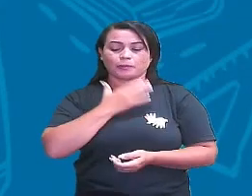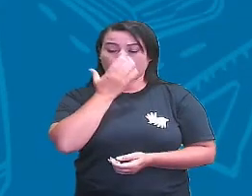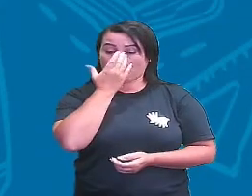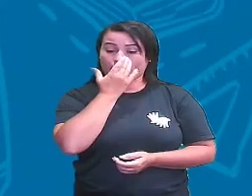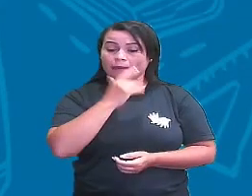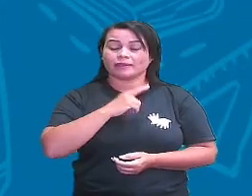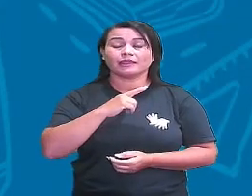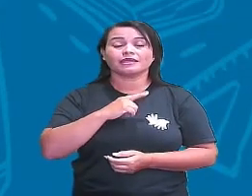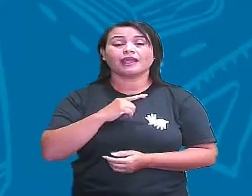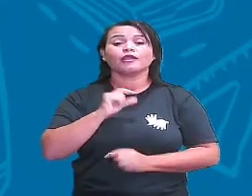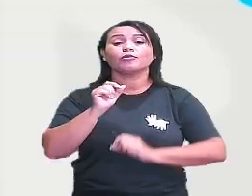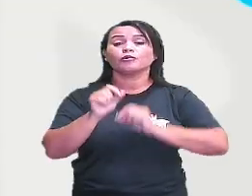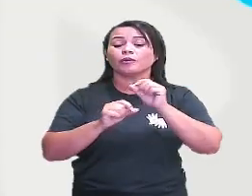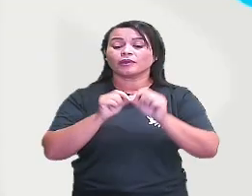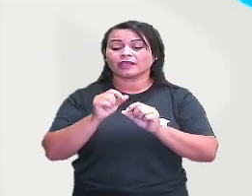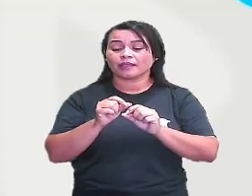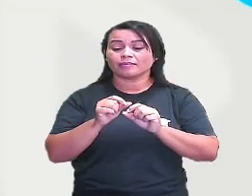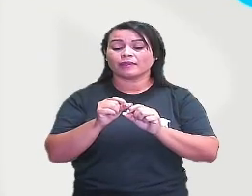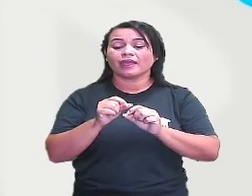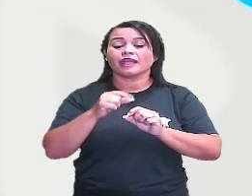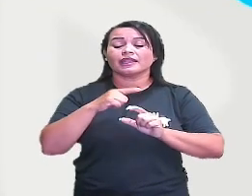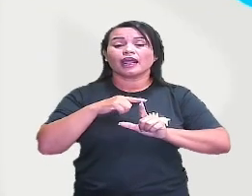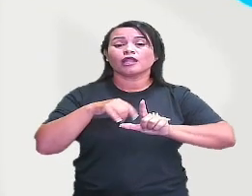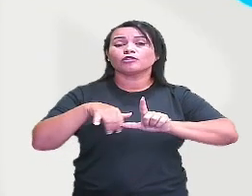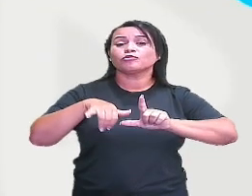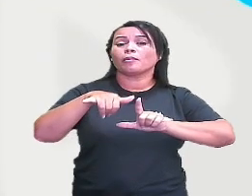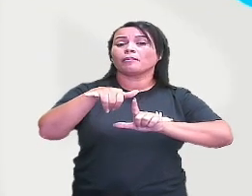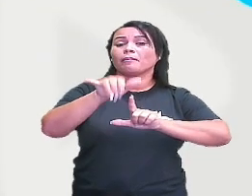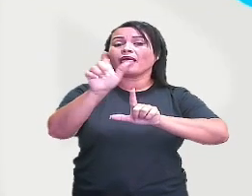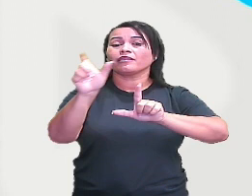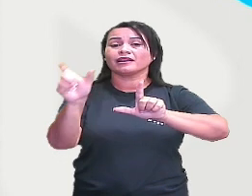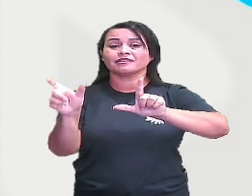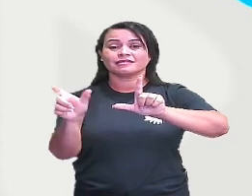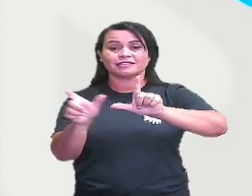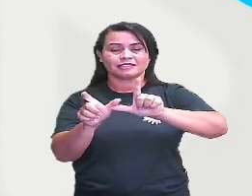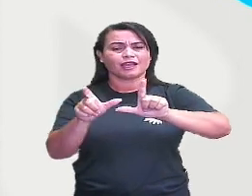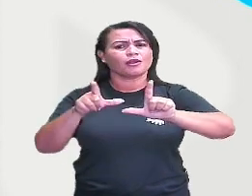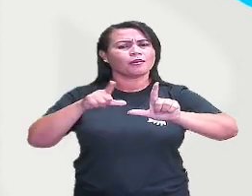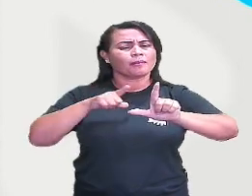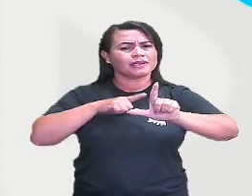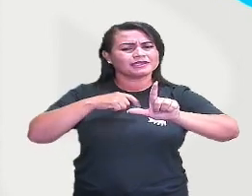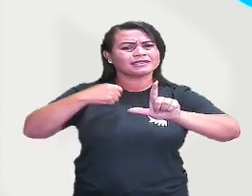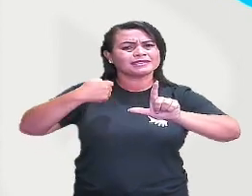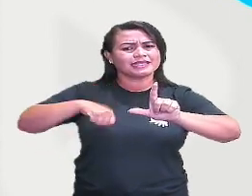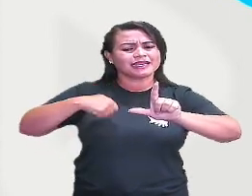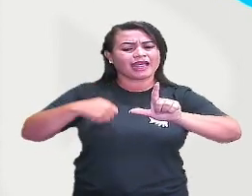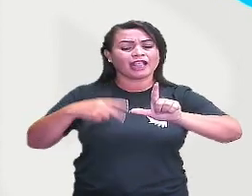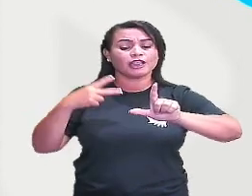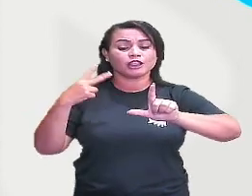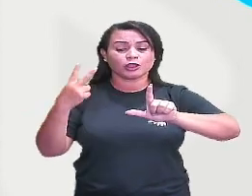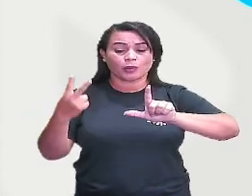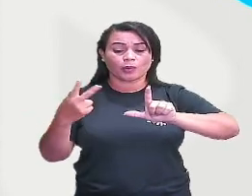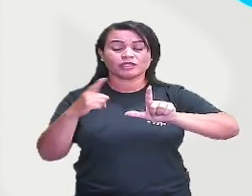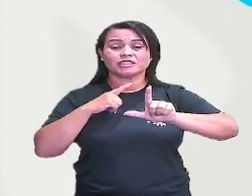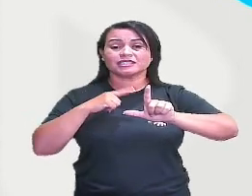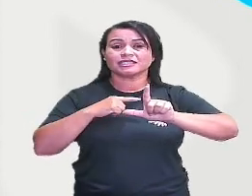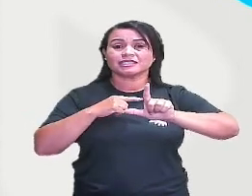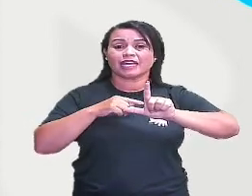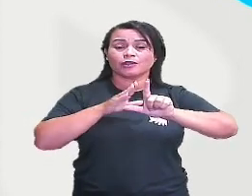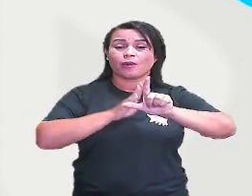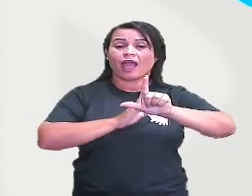O plano cartesiano é formado por dois eixos perpendiculares, sendo a